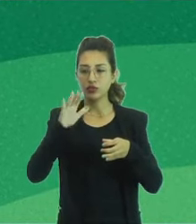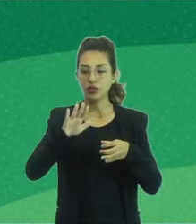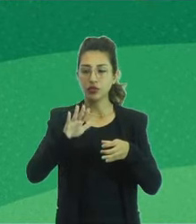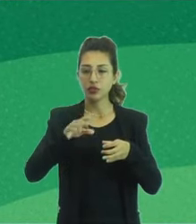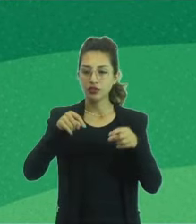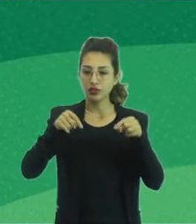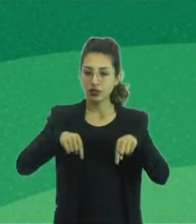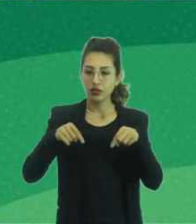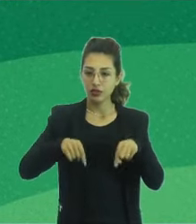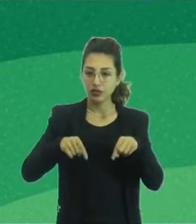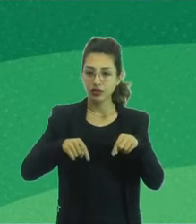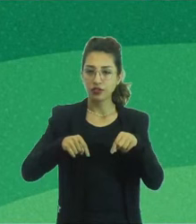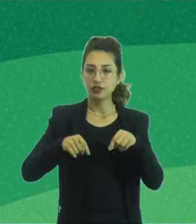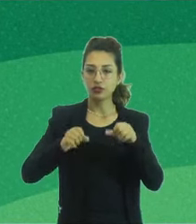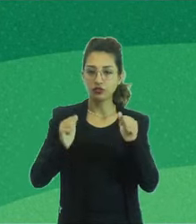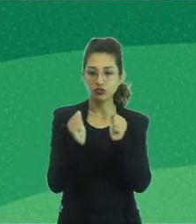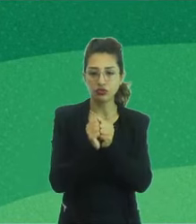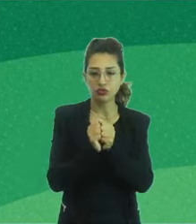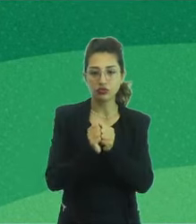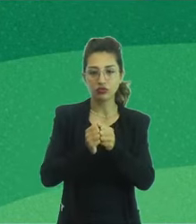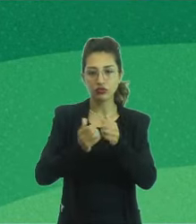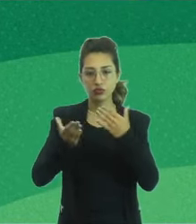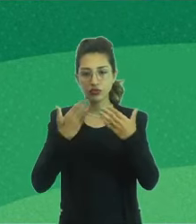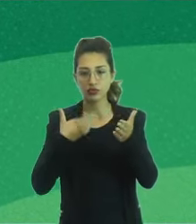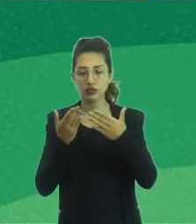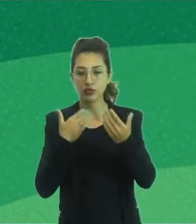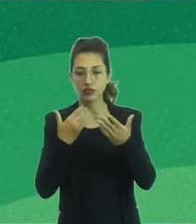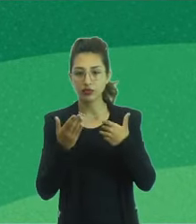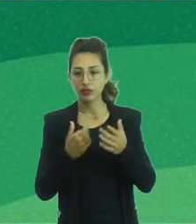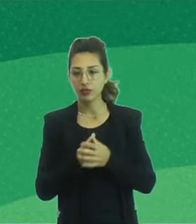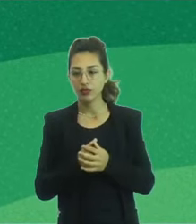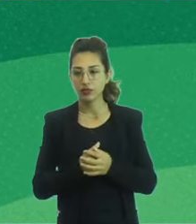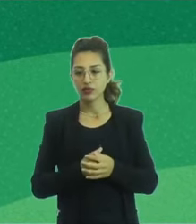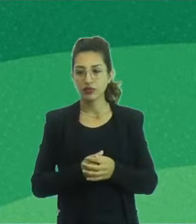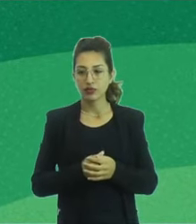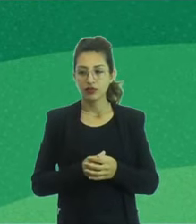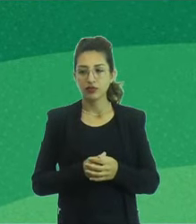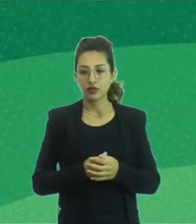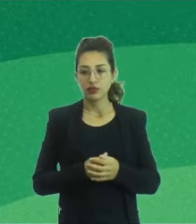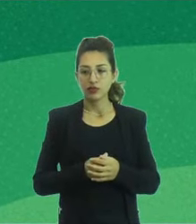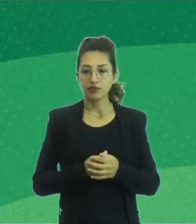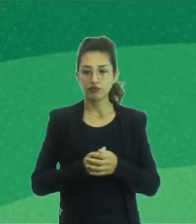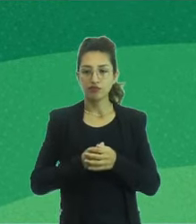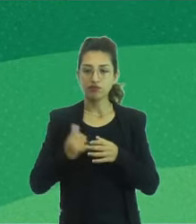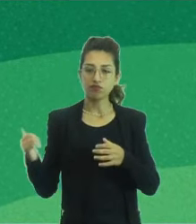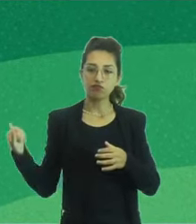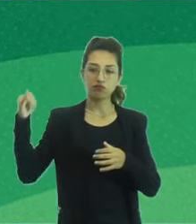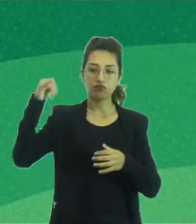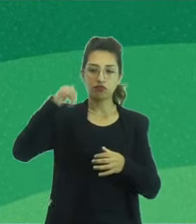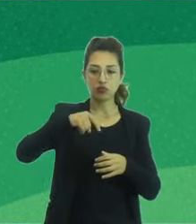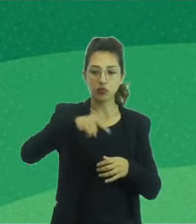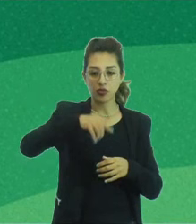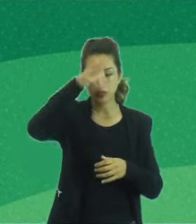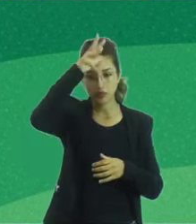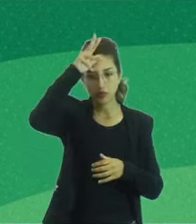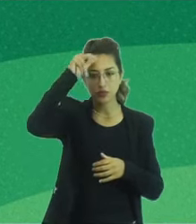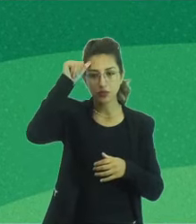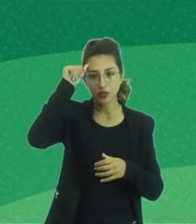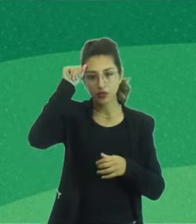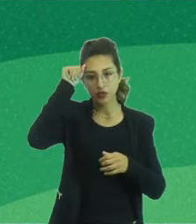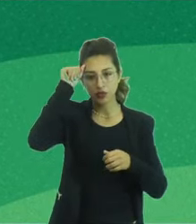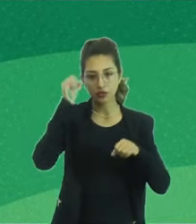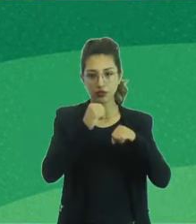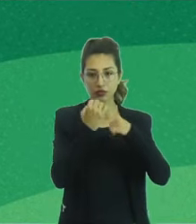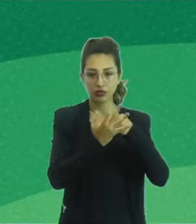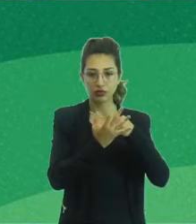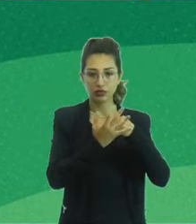para a gente foi tá aqui e conversar sobre isso e vir até Manaus para se encontrar depois de um período tão difícil